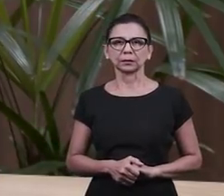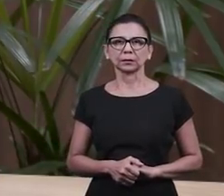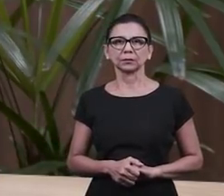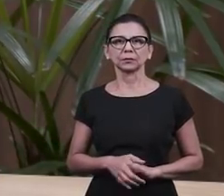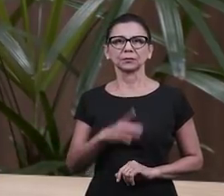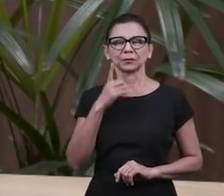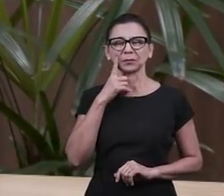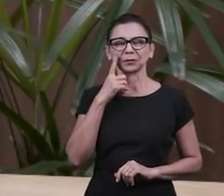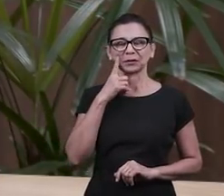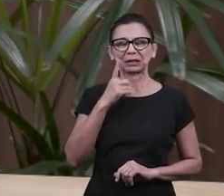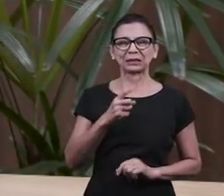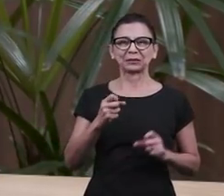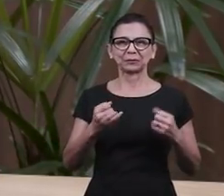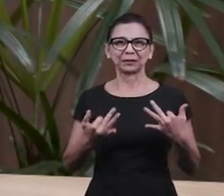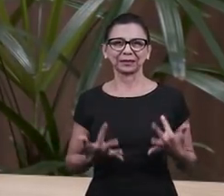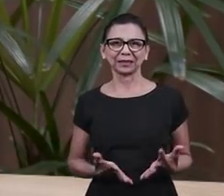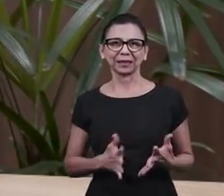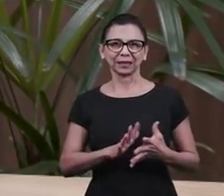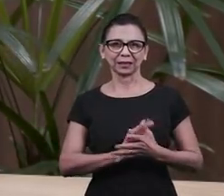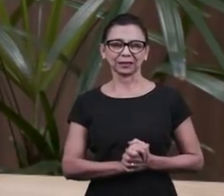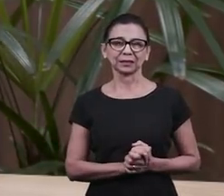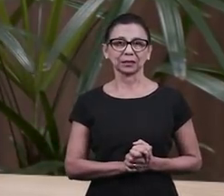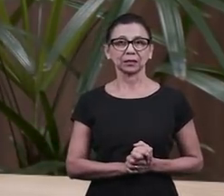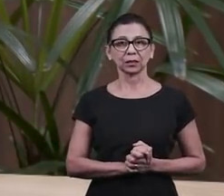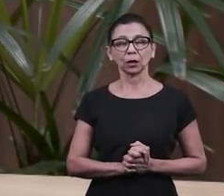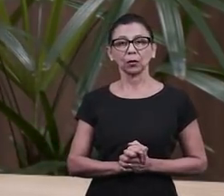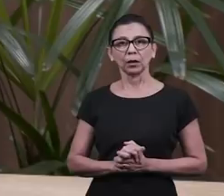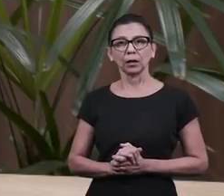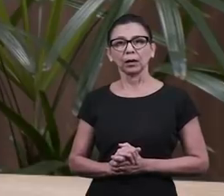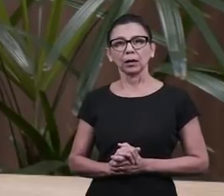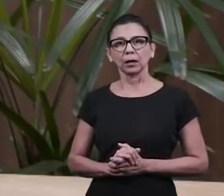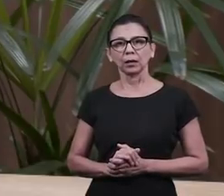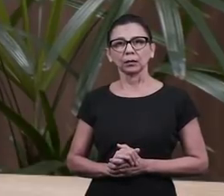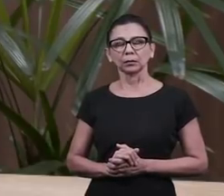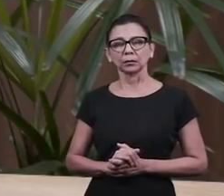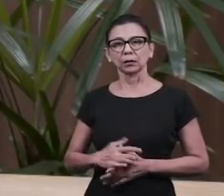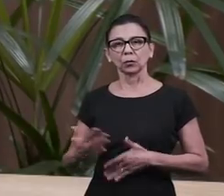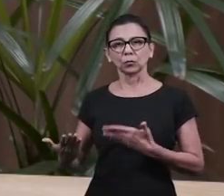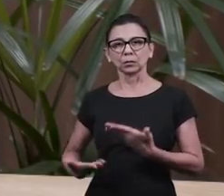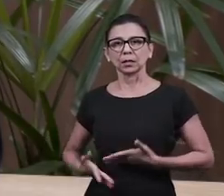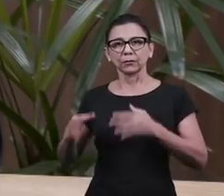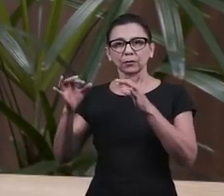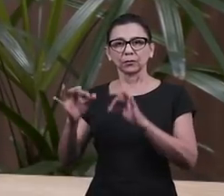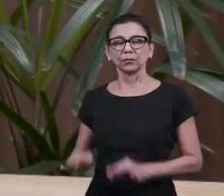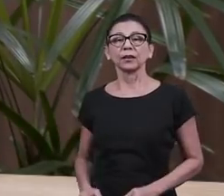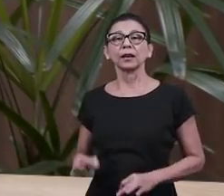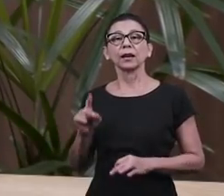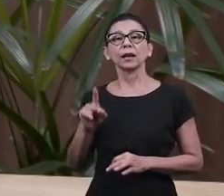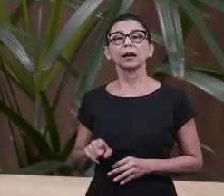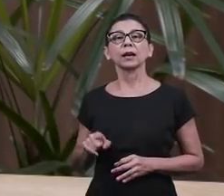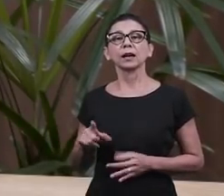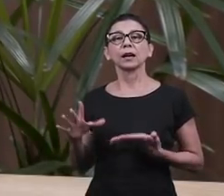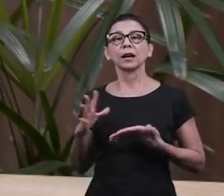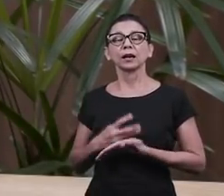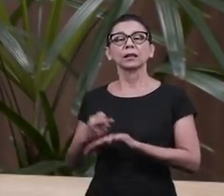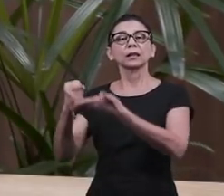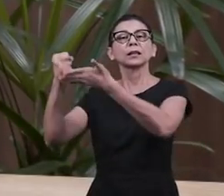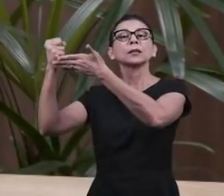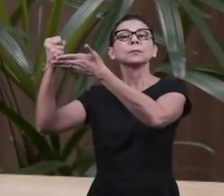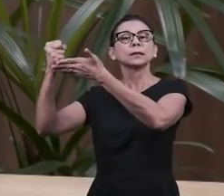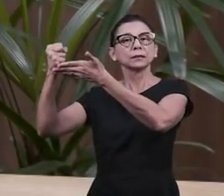literária, assim, e o justo é arrebatado, que é levado, não é a mesma coisa. O justo, ele é levado, ele